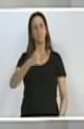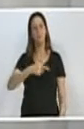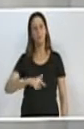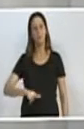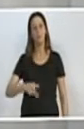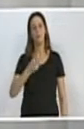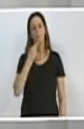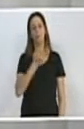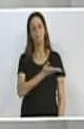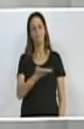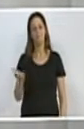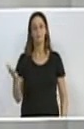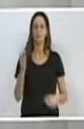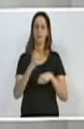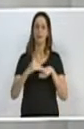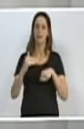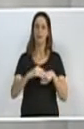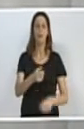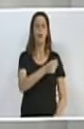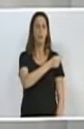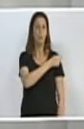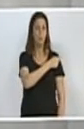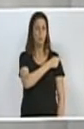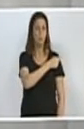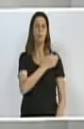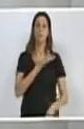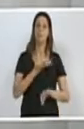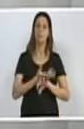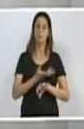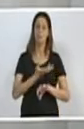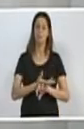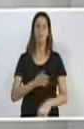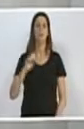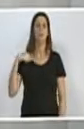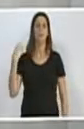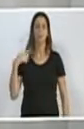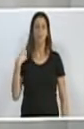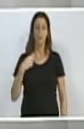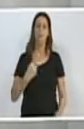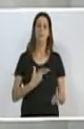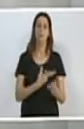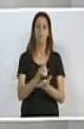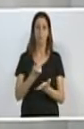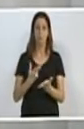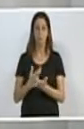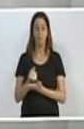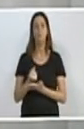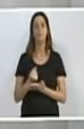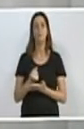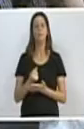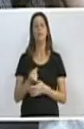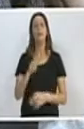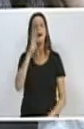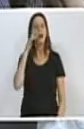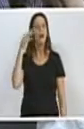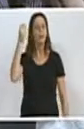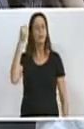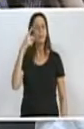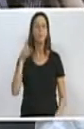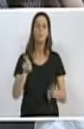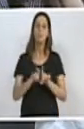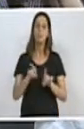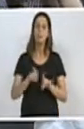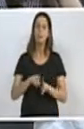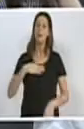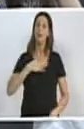para os meus queridos alunas e alunas da disciplina do direito consumidor da nossa FURB. Saúdo o